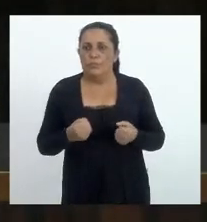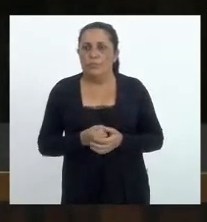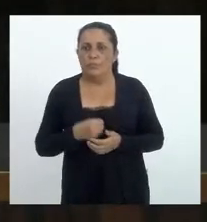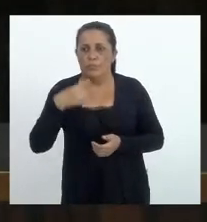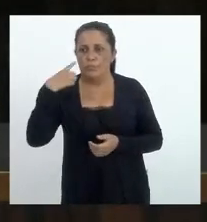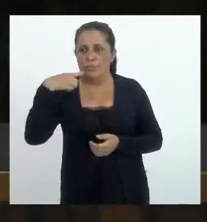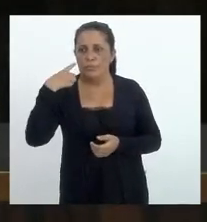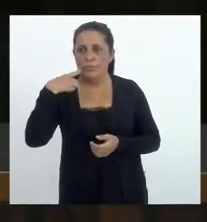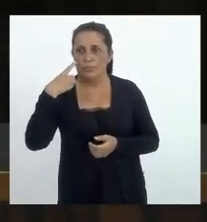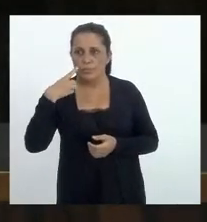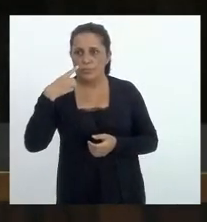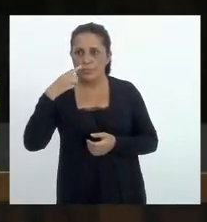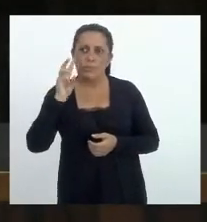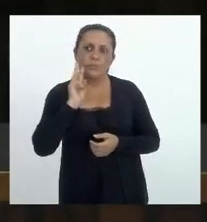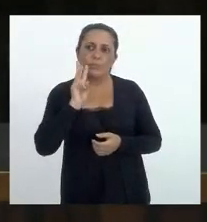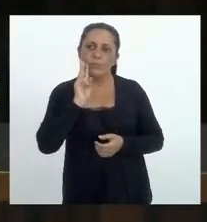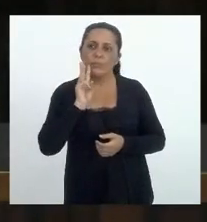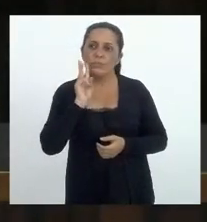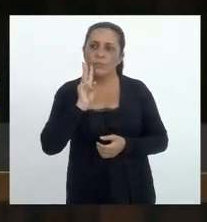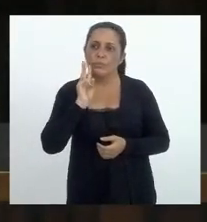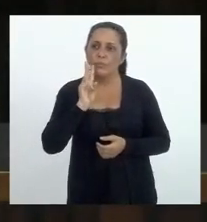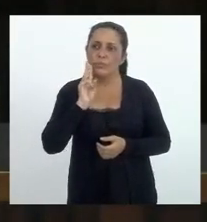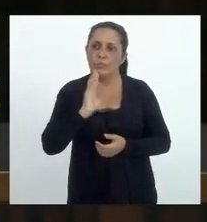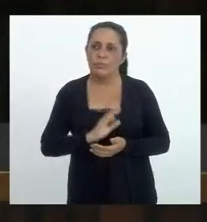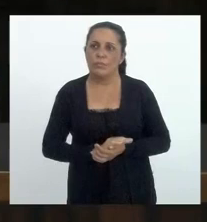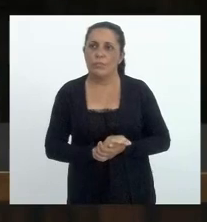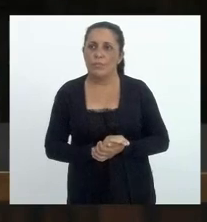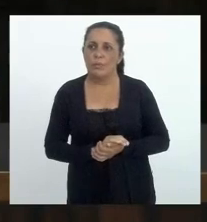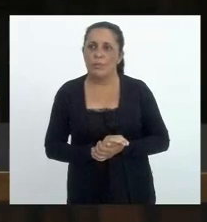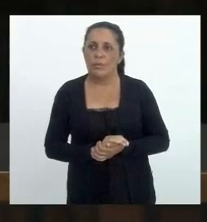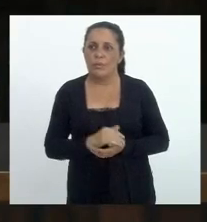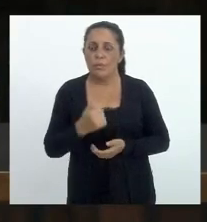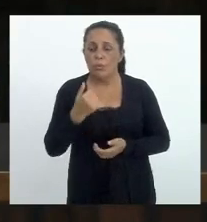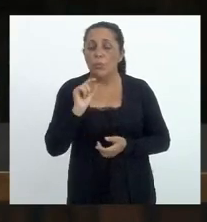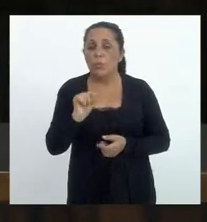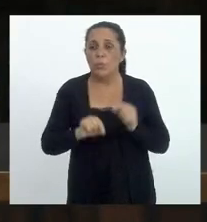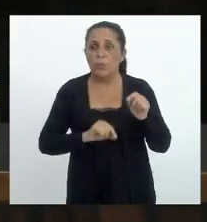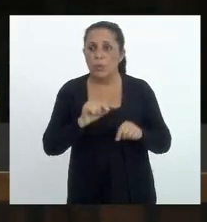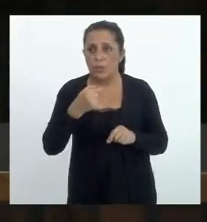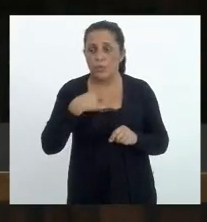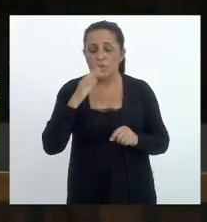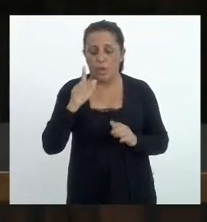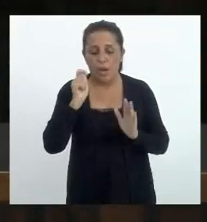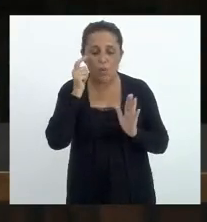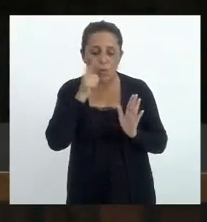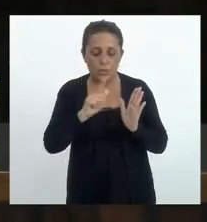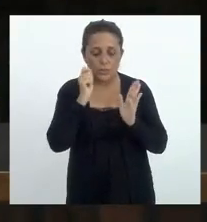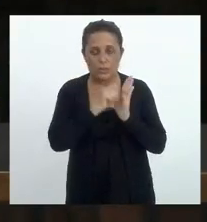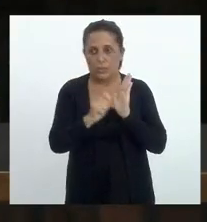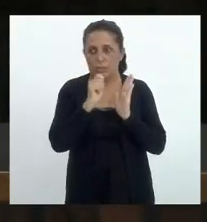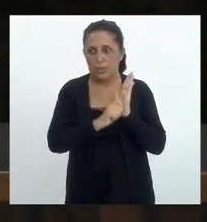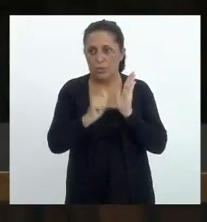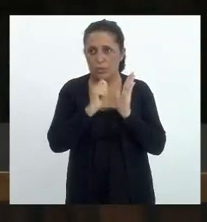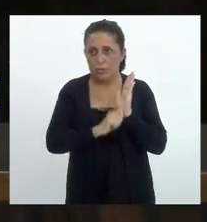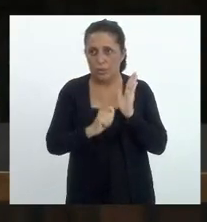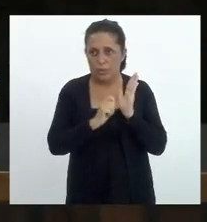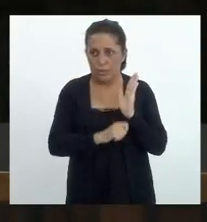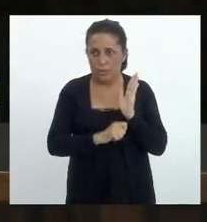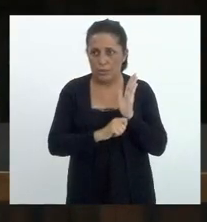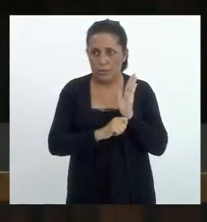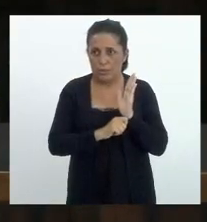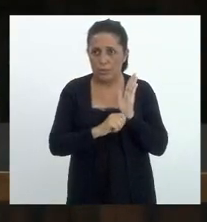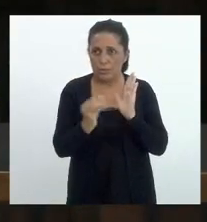Deputado Waldeck, naquilo que eu consegui anotar, ele coloca a